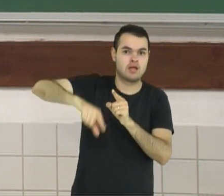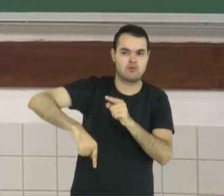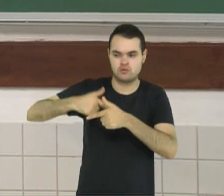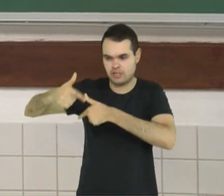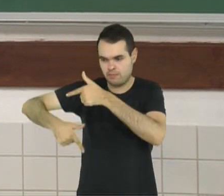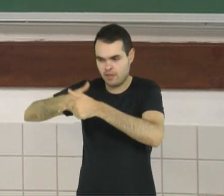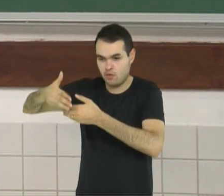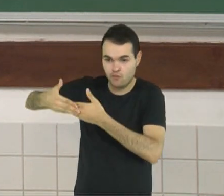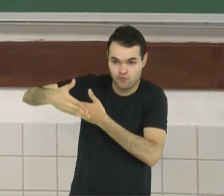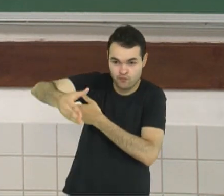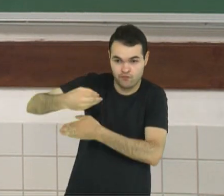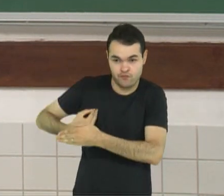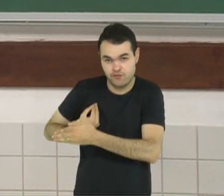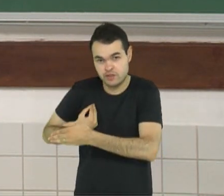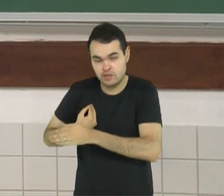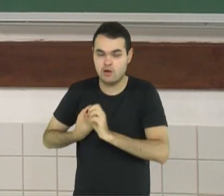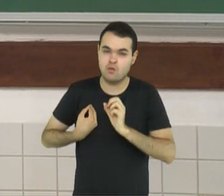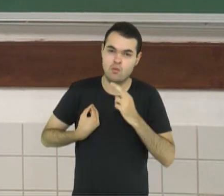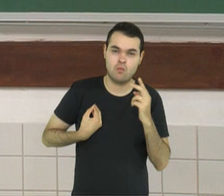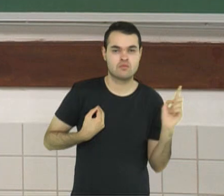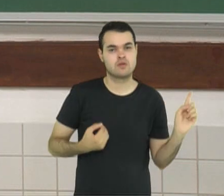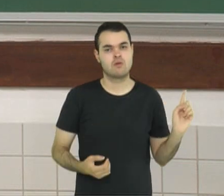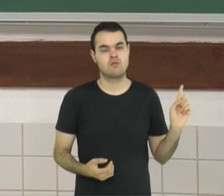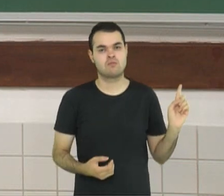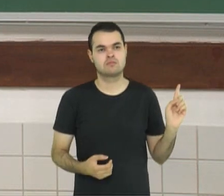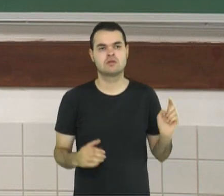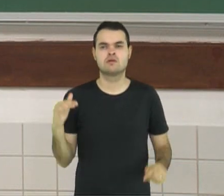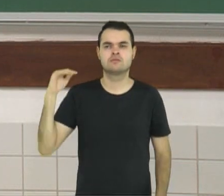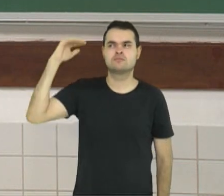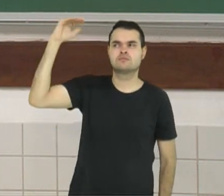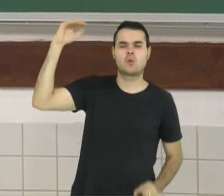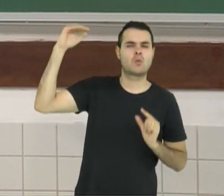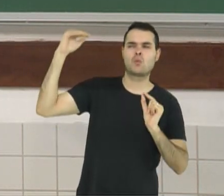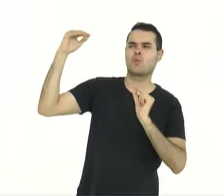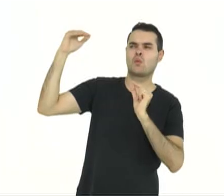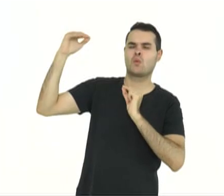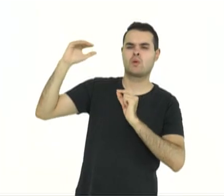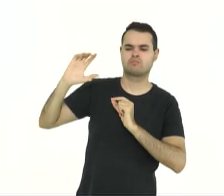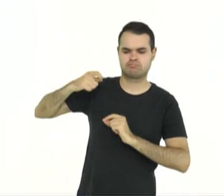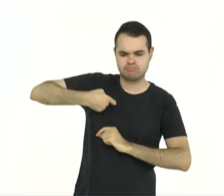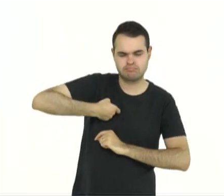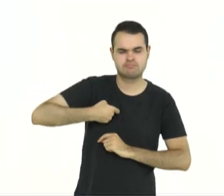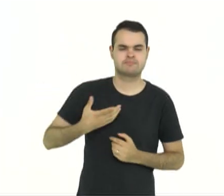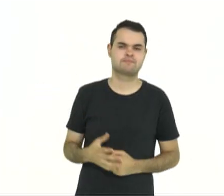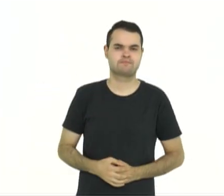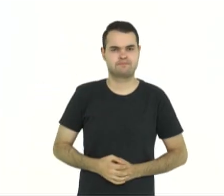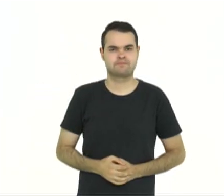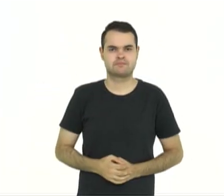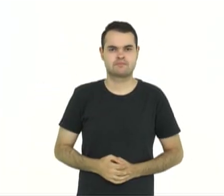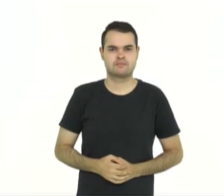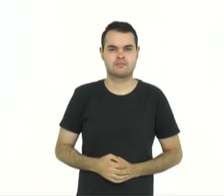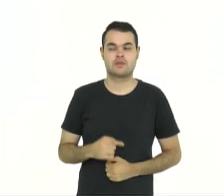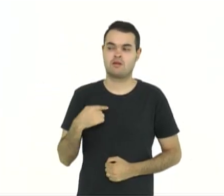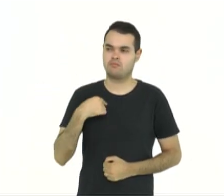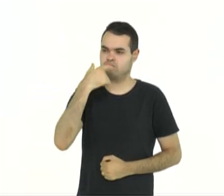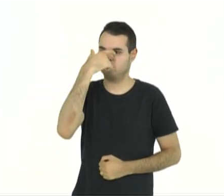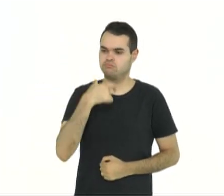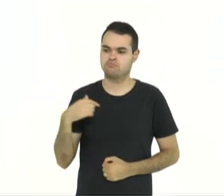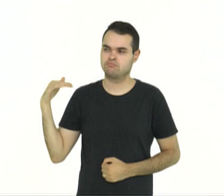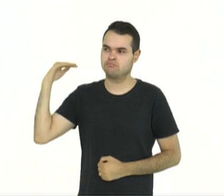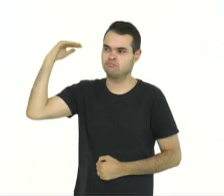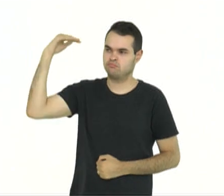não. Que serás quando seas grande? Quando eu crescer, vou a